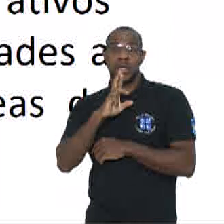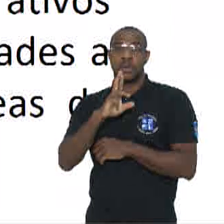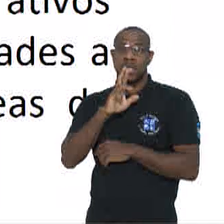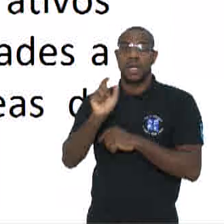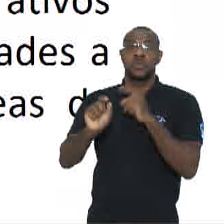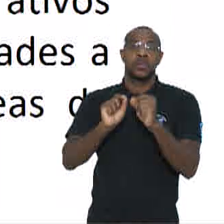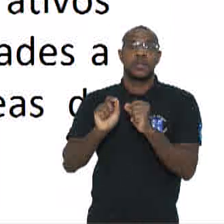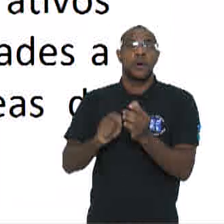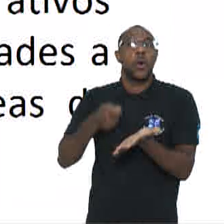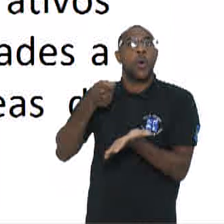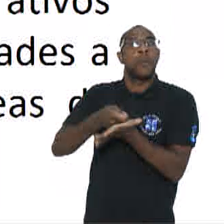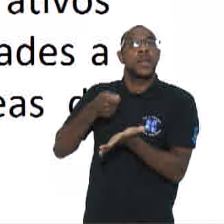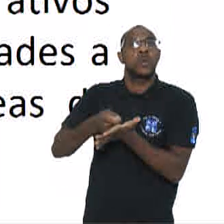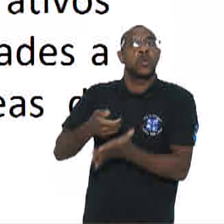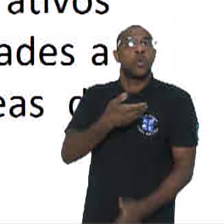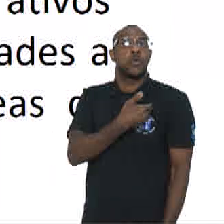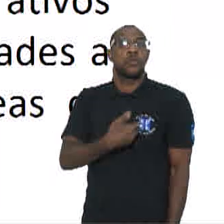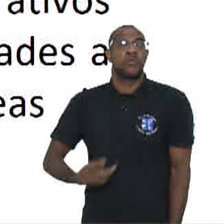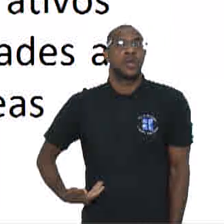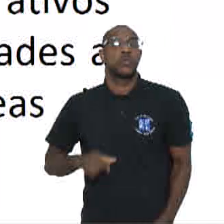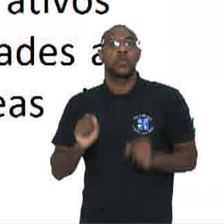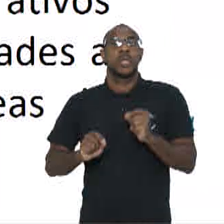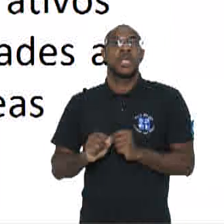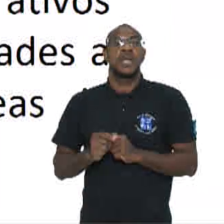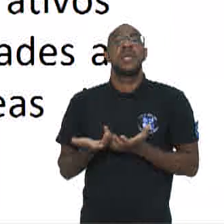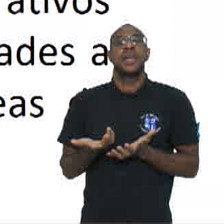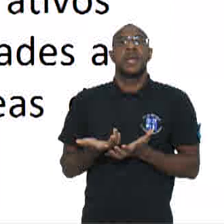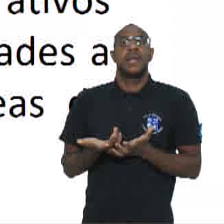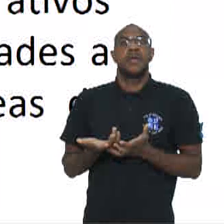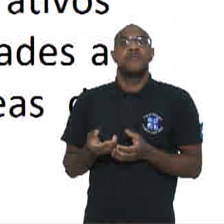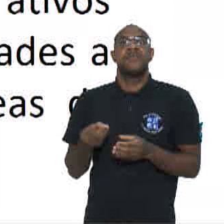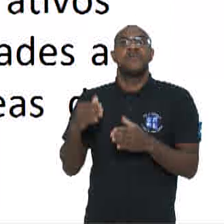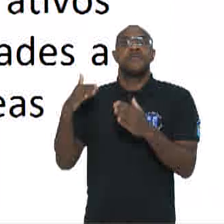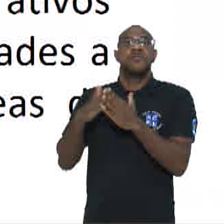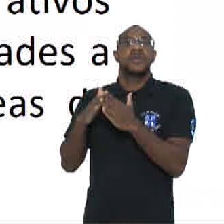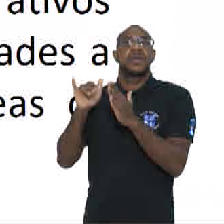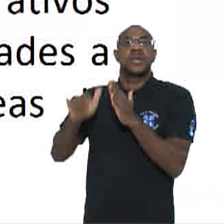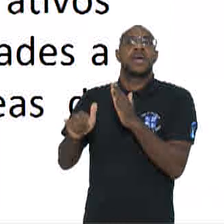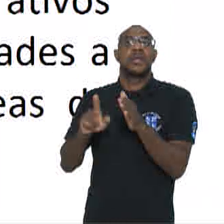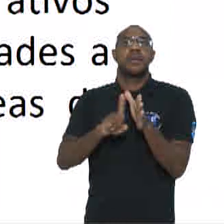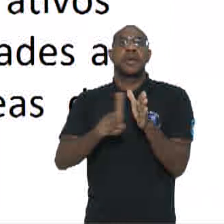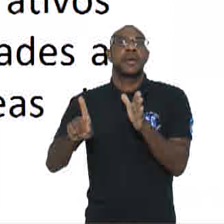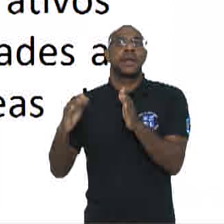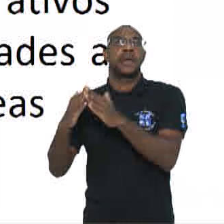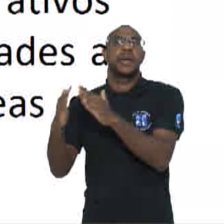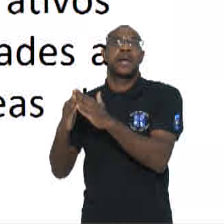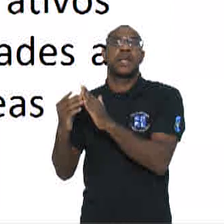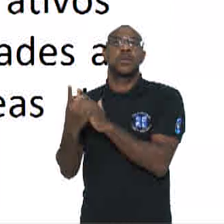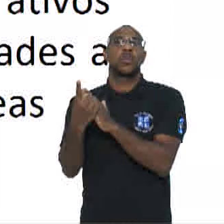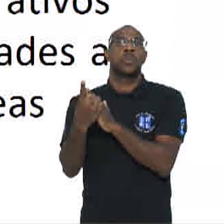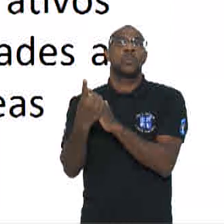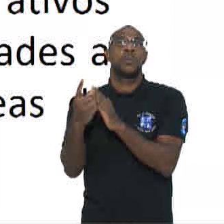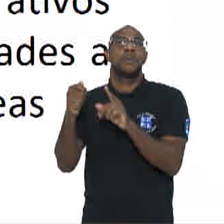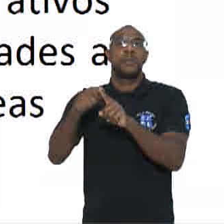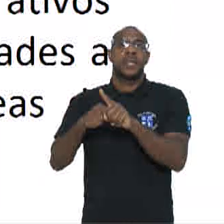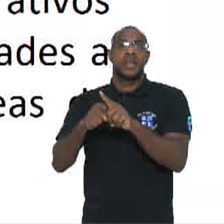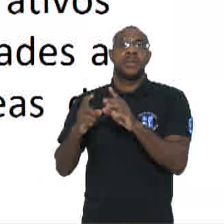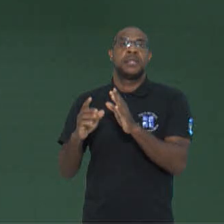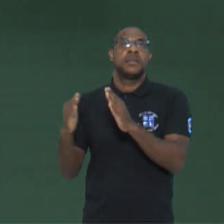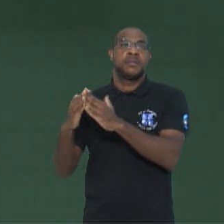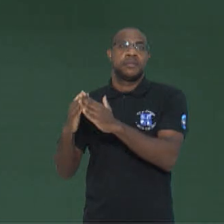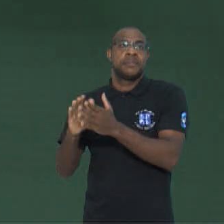as autoridades a ordenar uma quarentena de 1 mês em 10 áreas da cidade de